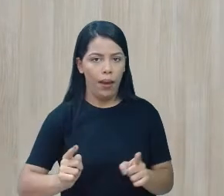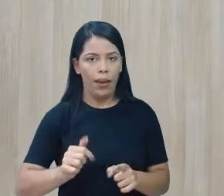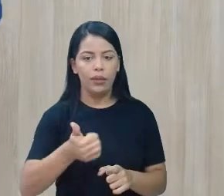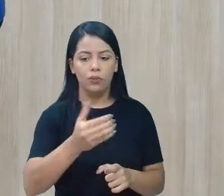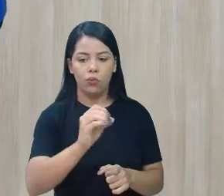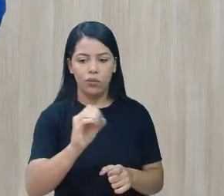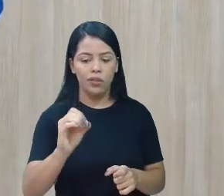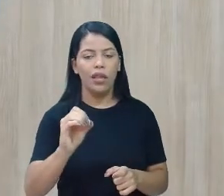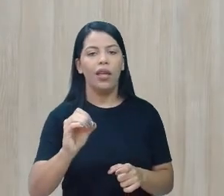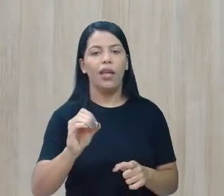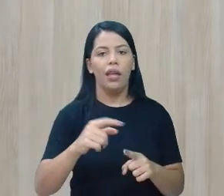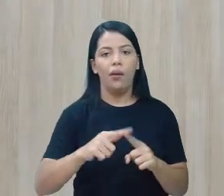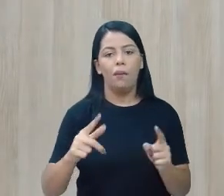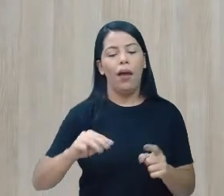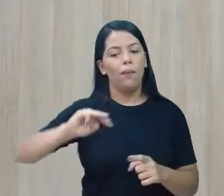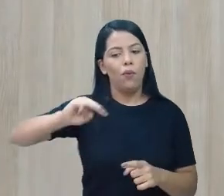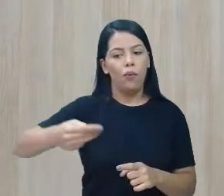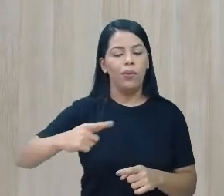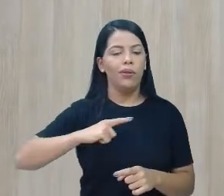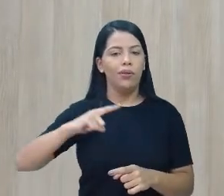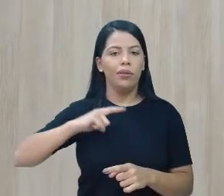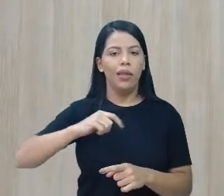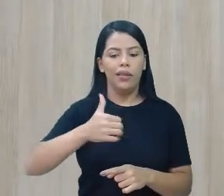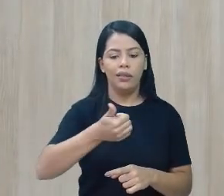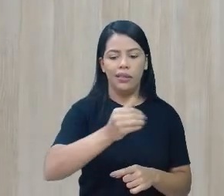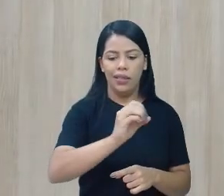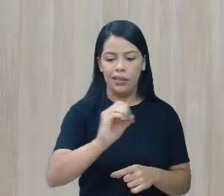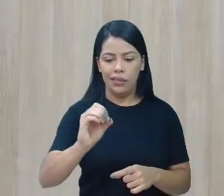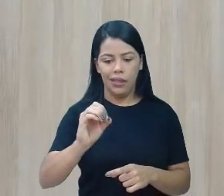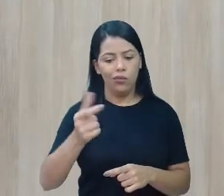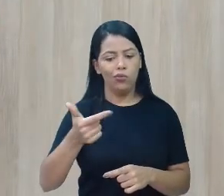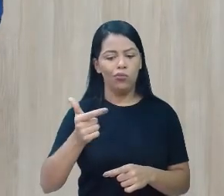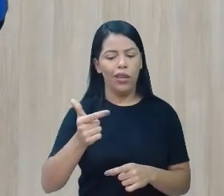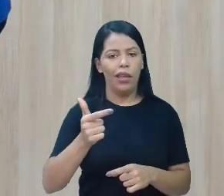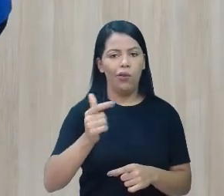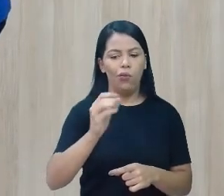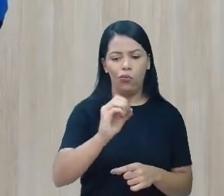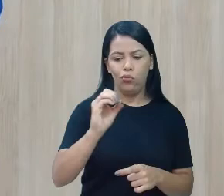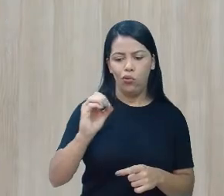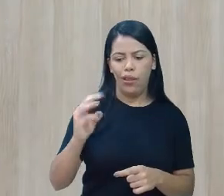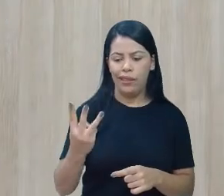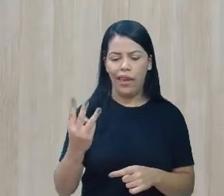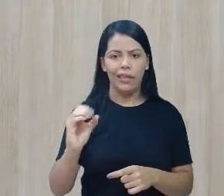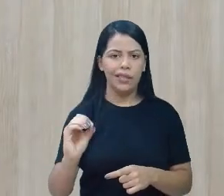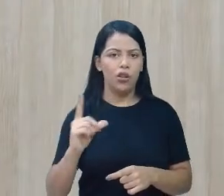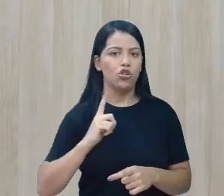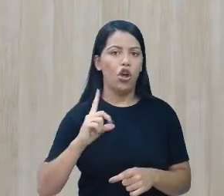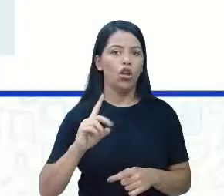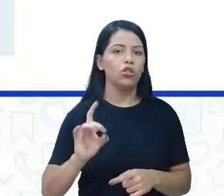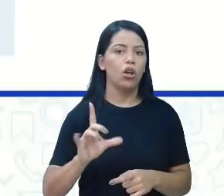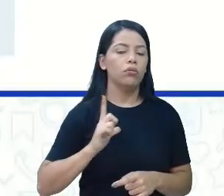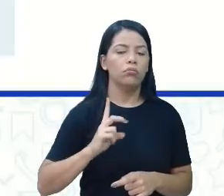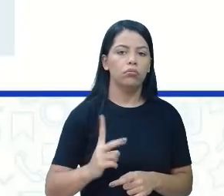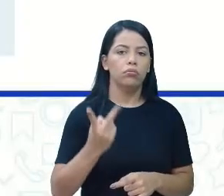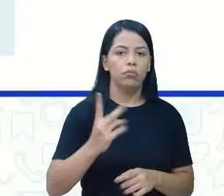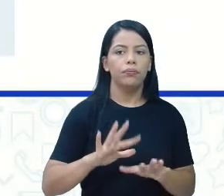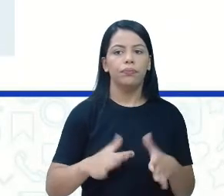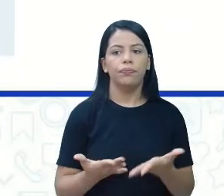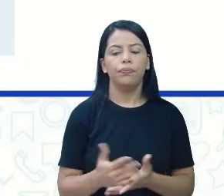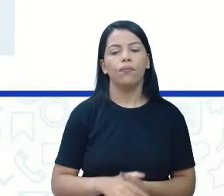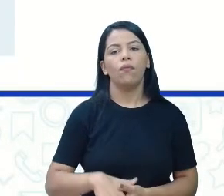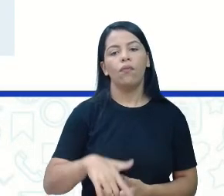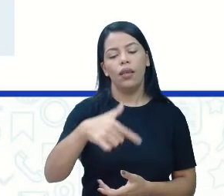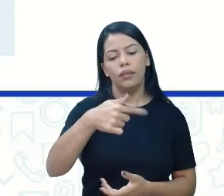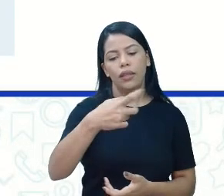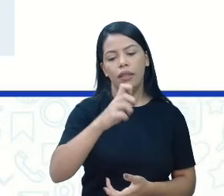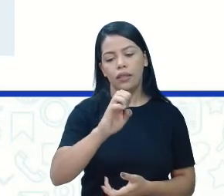por 1000 a gente tem ali os 600, então não tem 3 zeros ali, né? E no último exemplo, a gente tem 75.000, 3